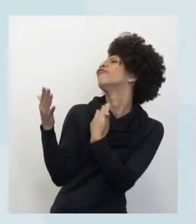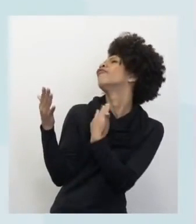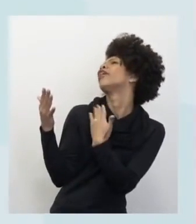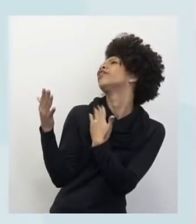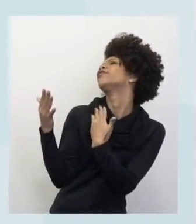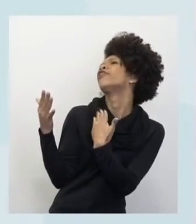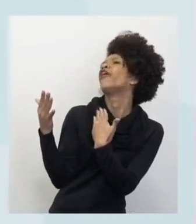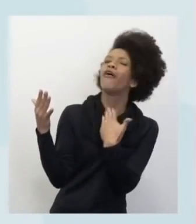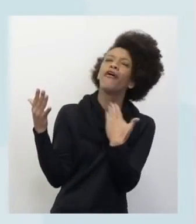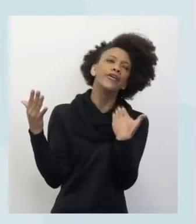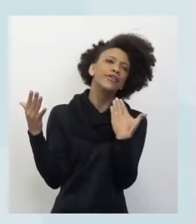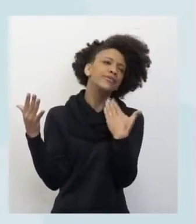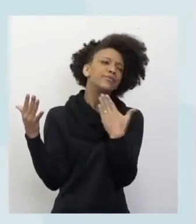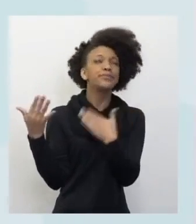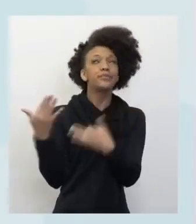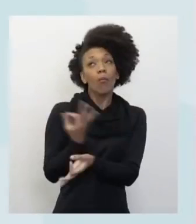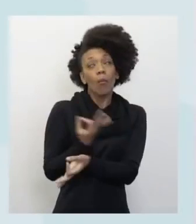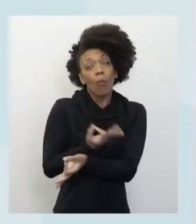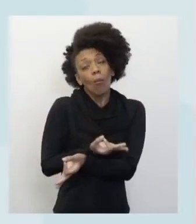sol.